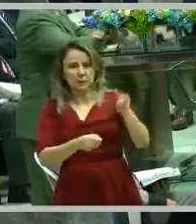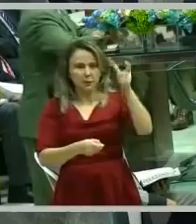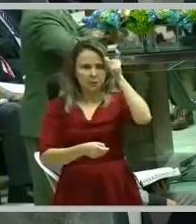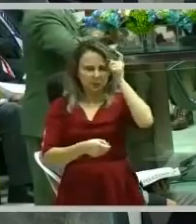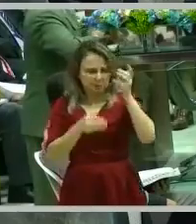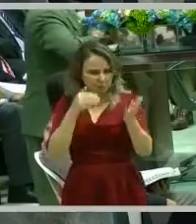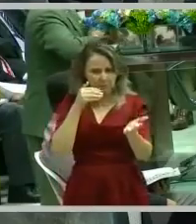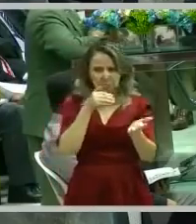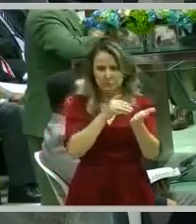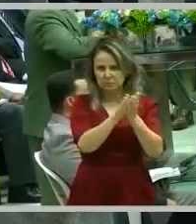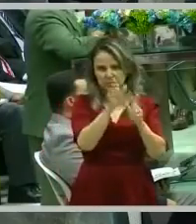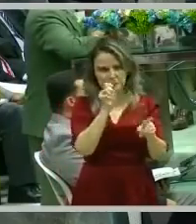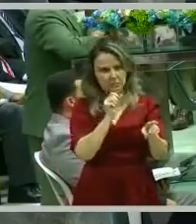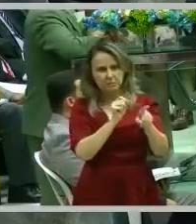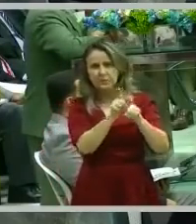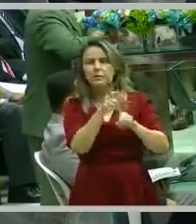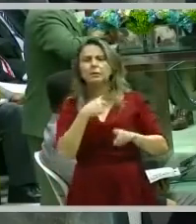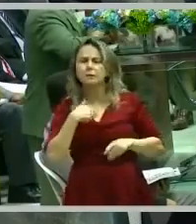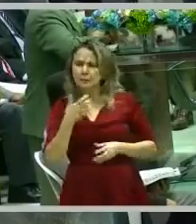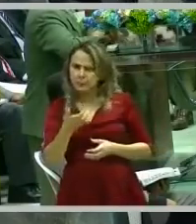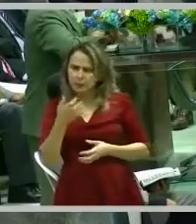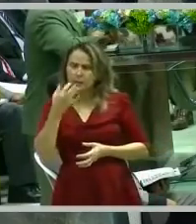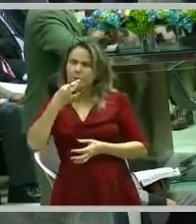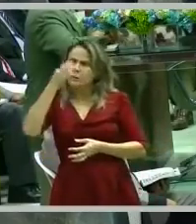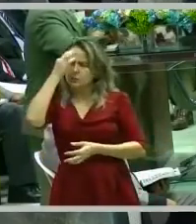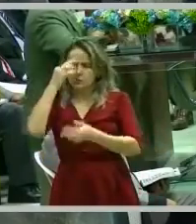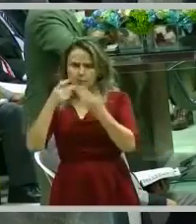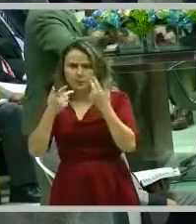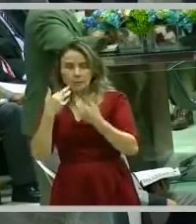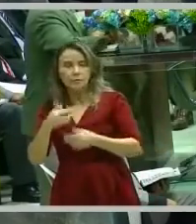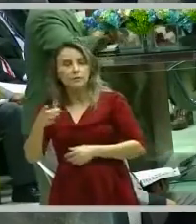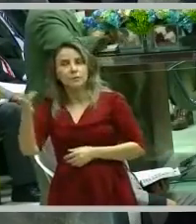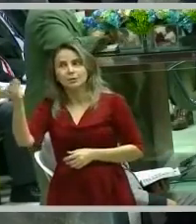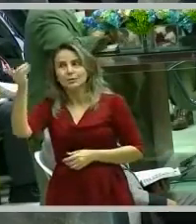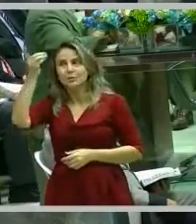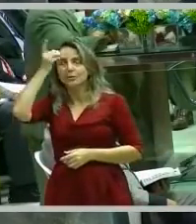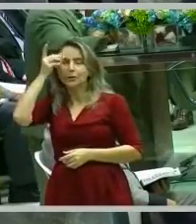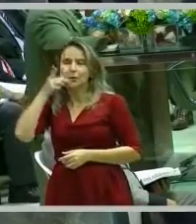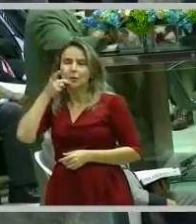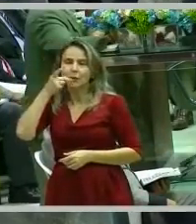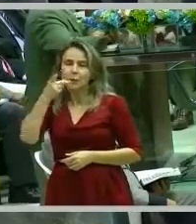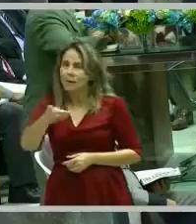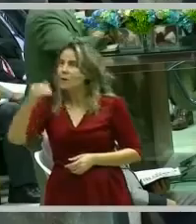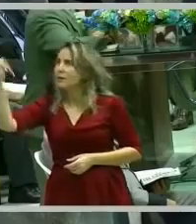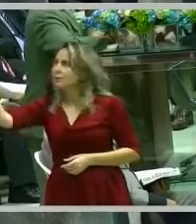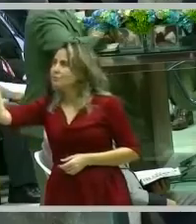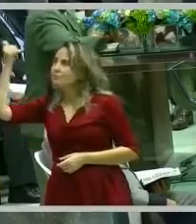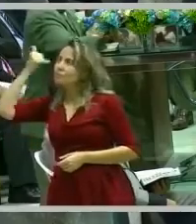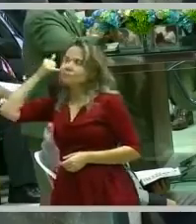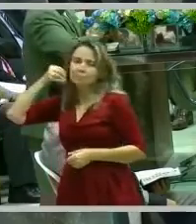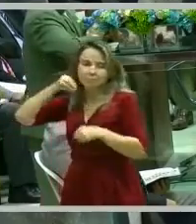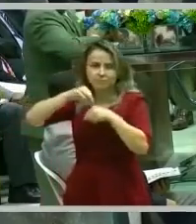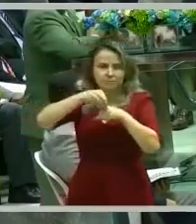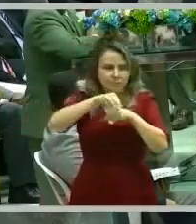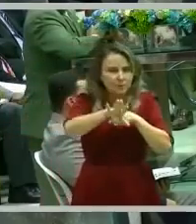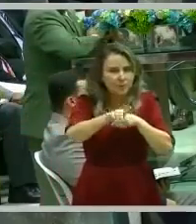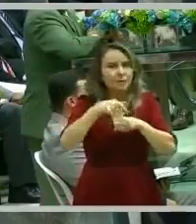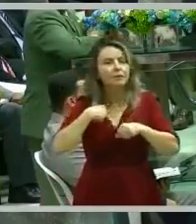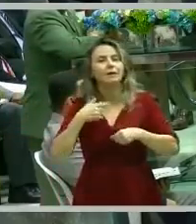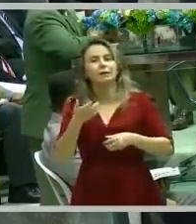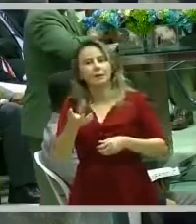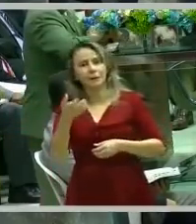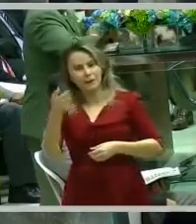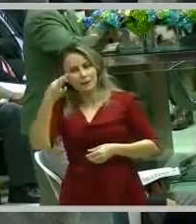Eu quero ser batizado com o Espírito Santo para ter dom de profecia e entregar recado de Deus às pessoas. Eu quero ser batizado com o Espírito Santo para ser